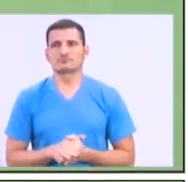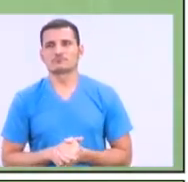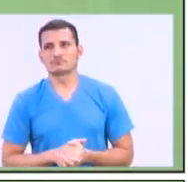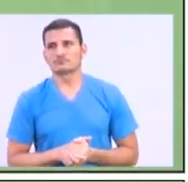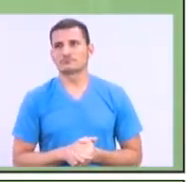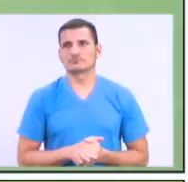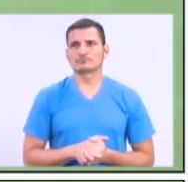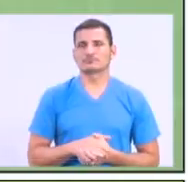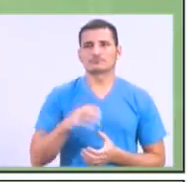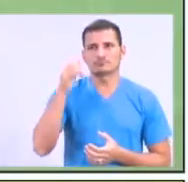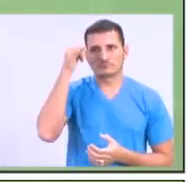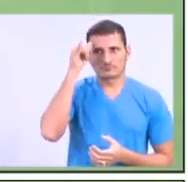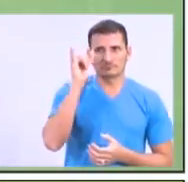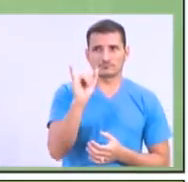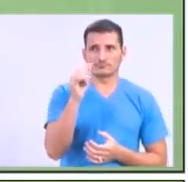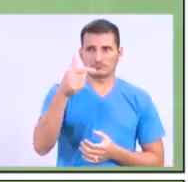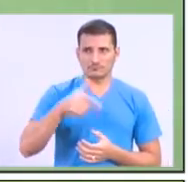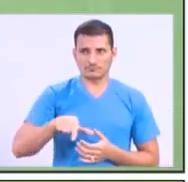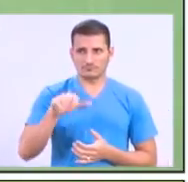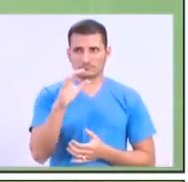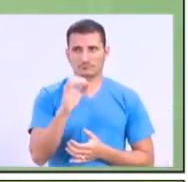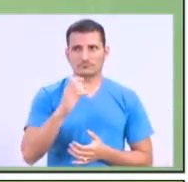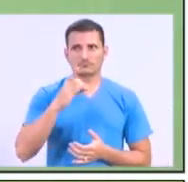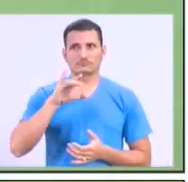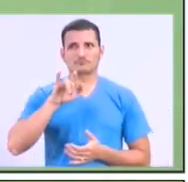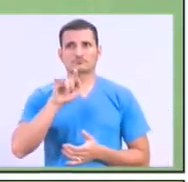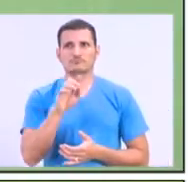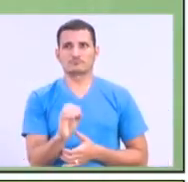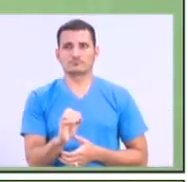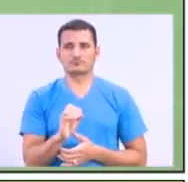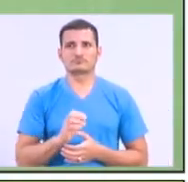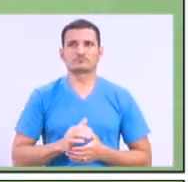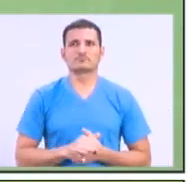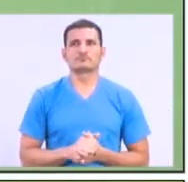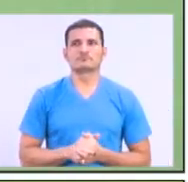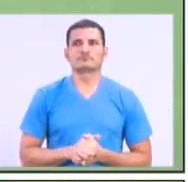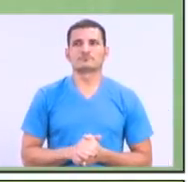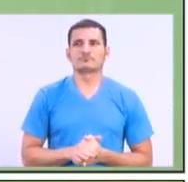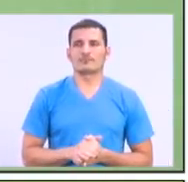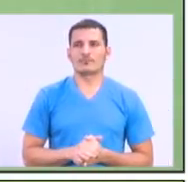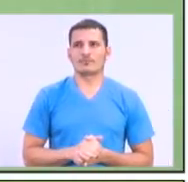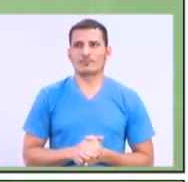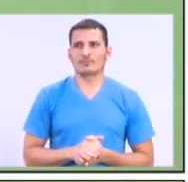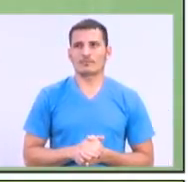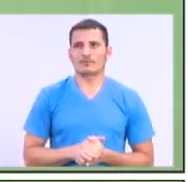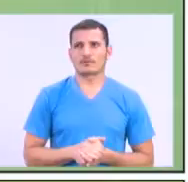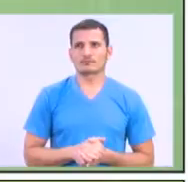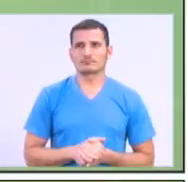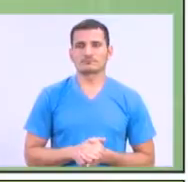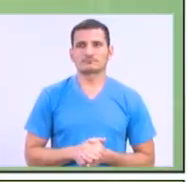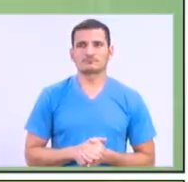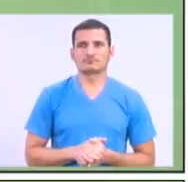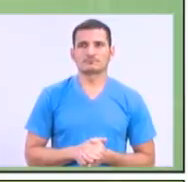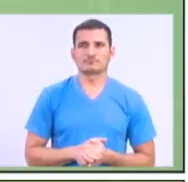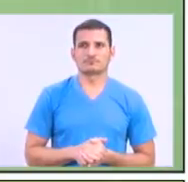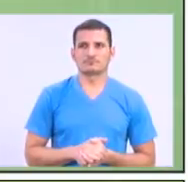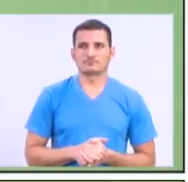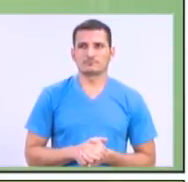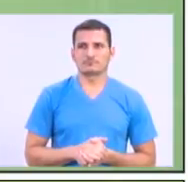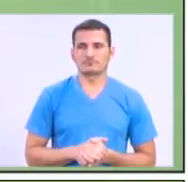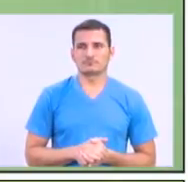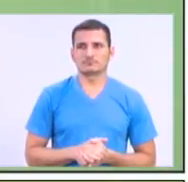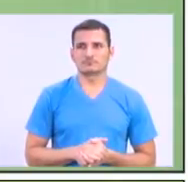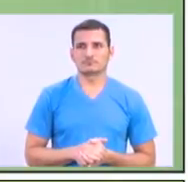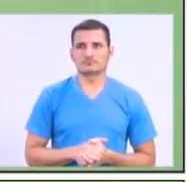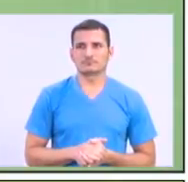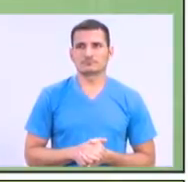Evitar a repetição de código-fonte, certo? E se a gente está evitando a repetição,